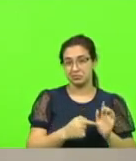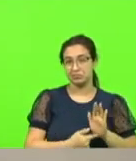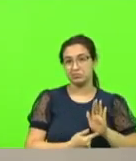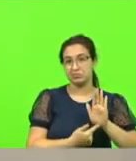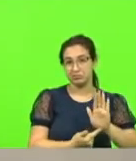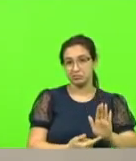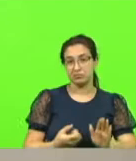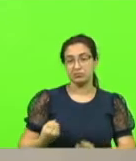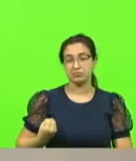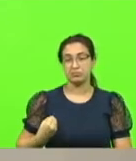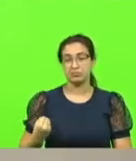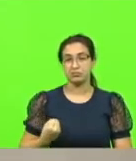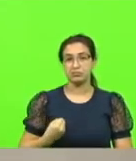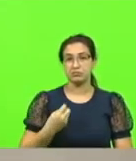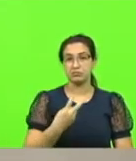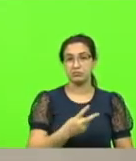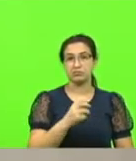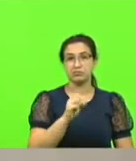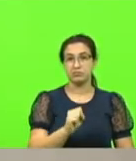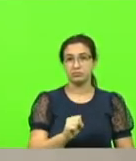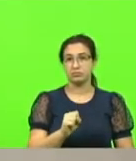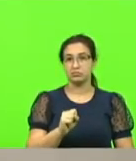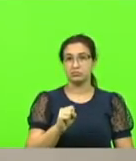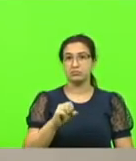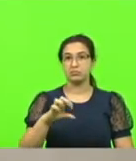indicações. Indicações 2089